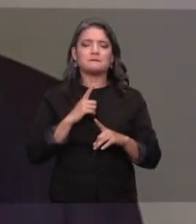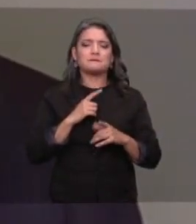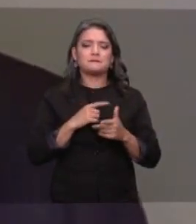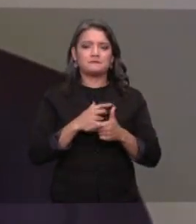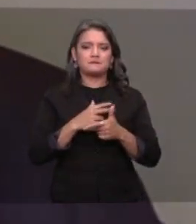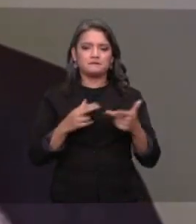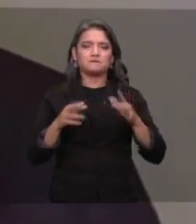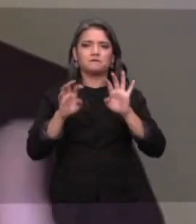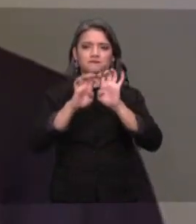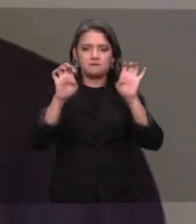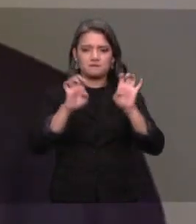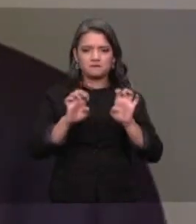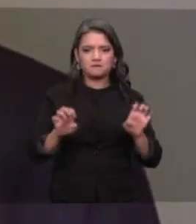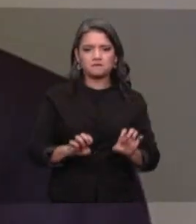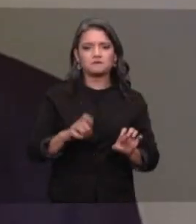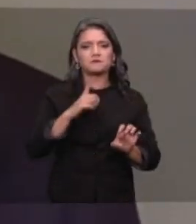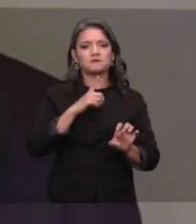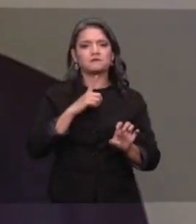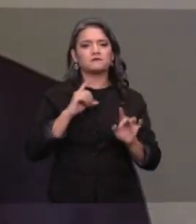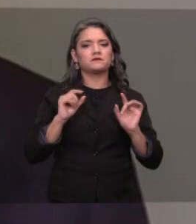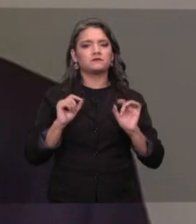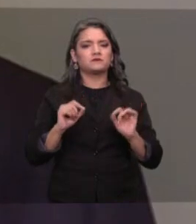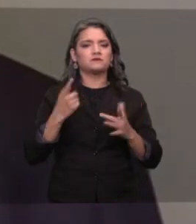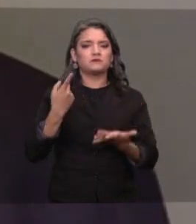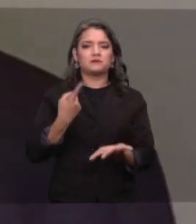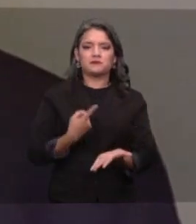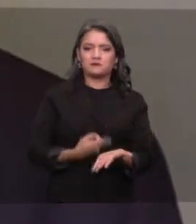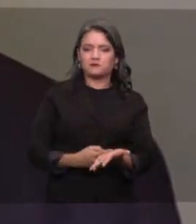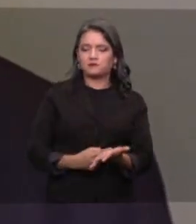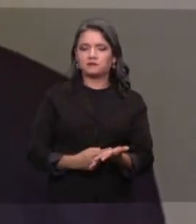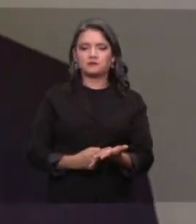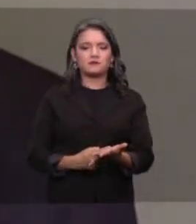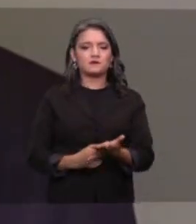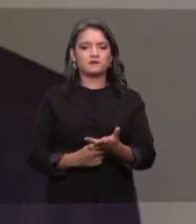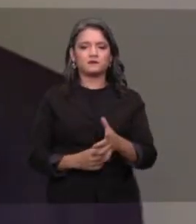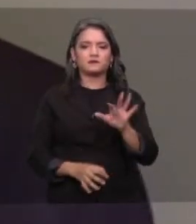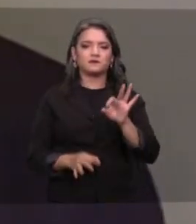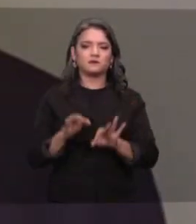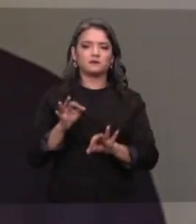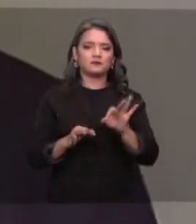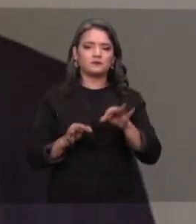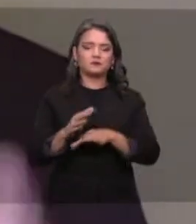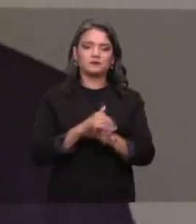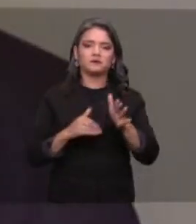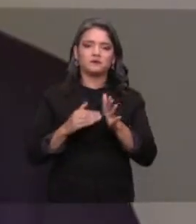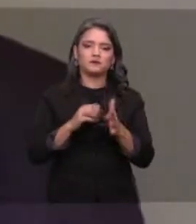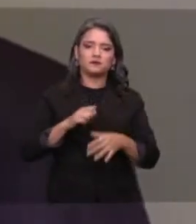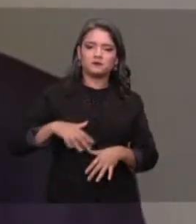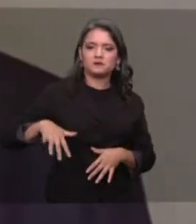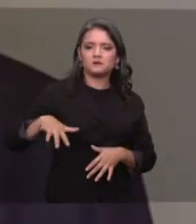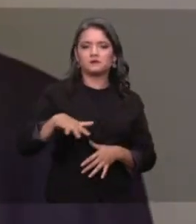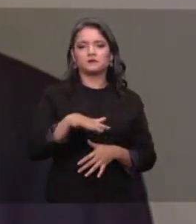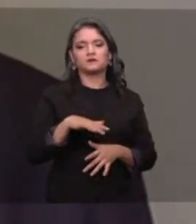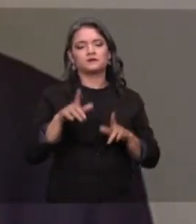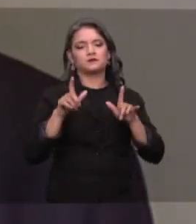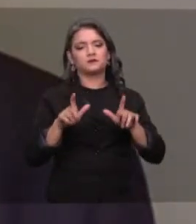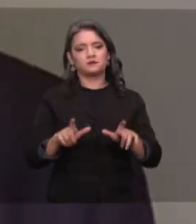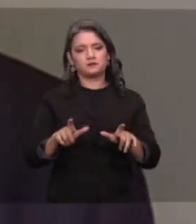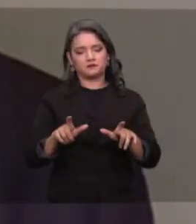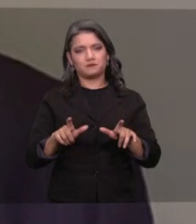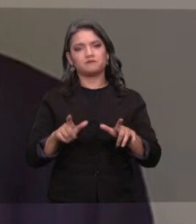eminentemente estrutural, comprometendo a organização judiciária em todos e de todos os